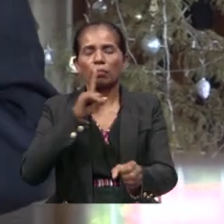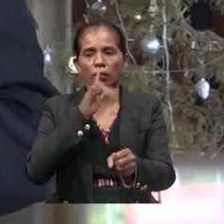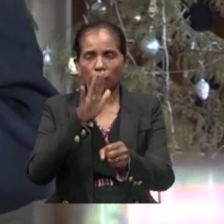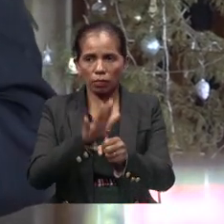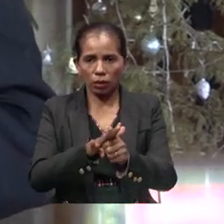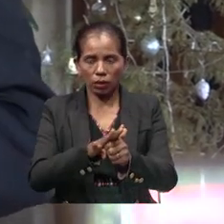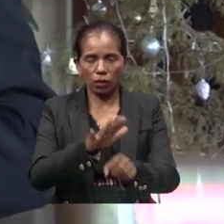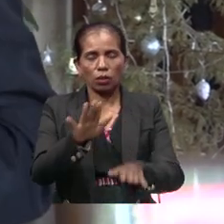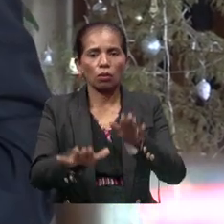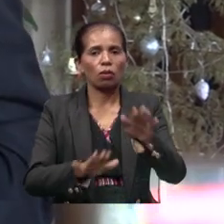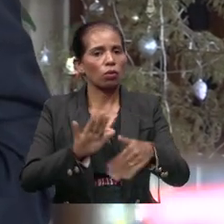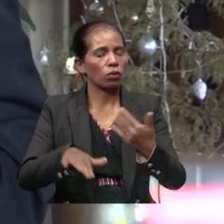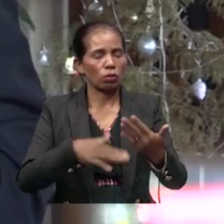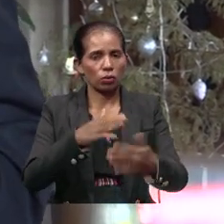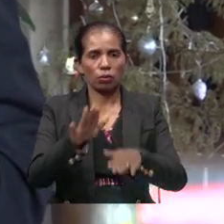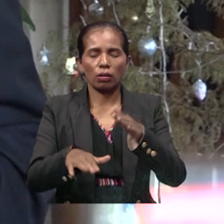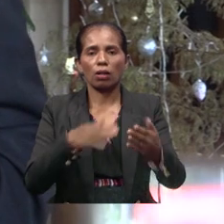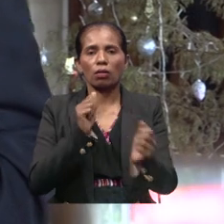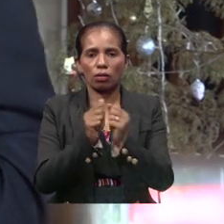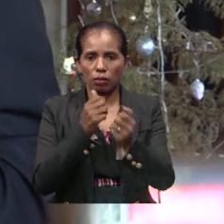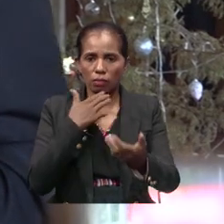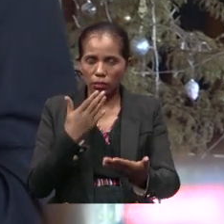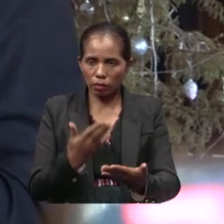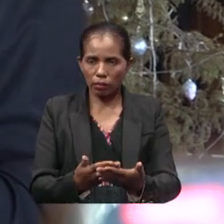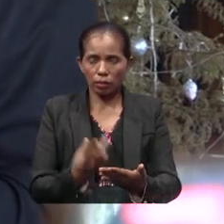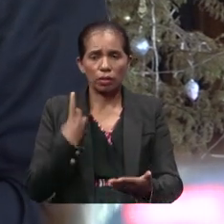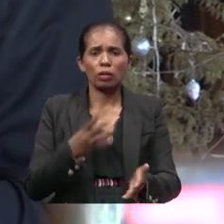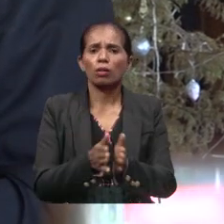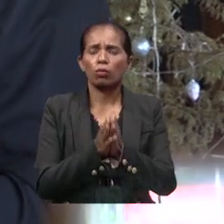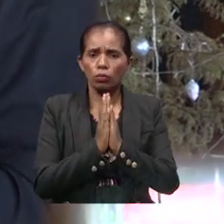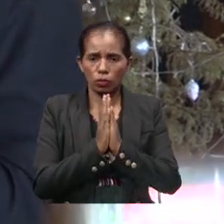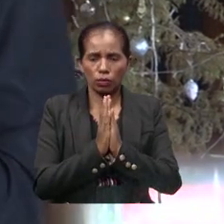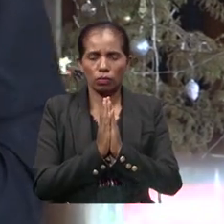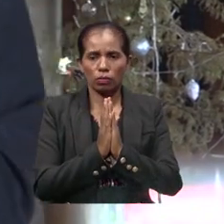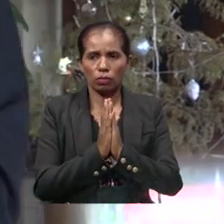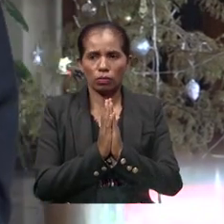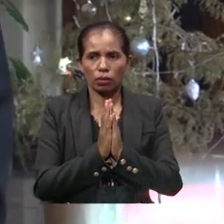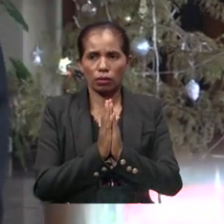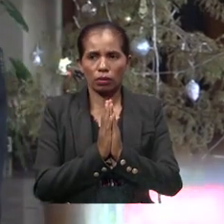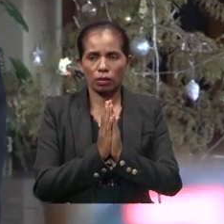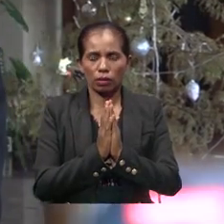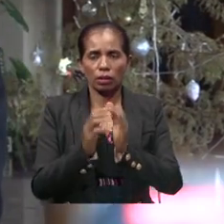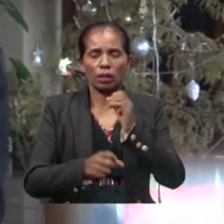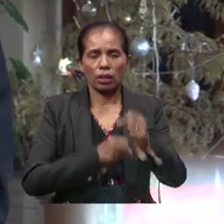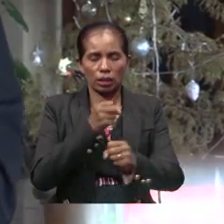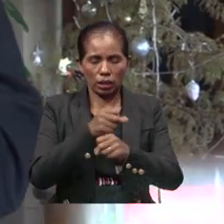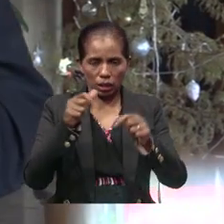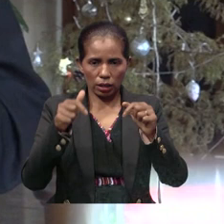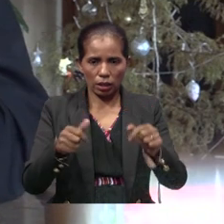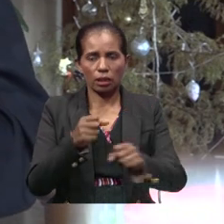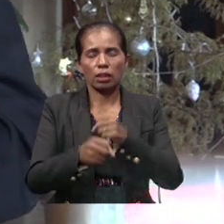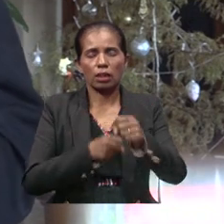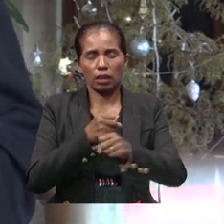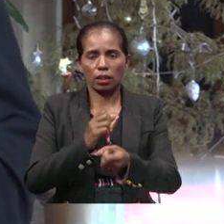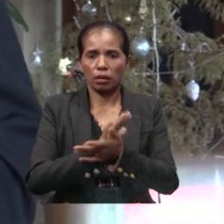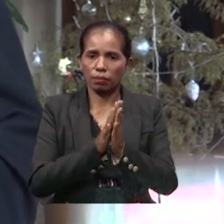tu, tu, lá, o capaz, nem do nem. E Deus bote, clima de nem, clima de harmonia, clima